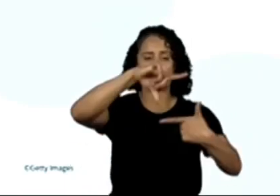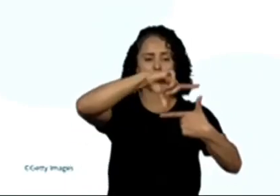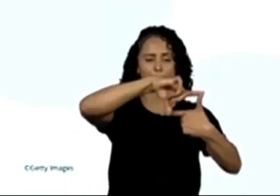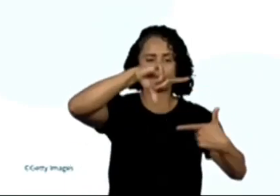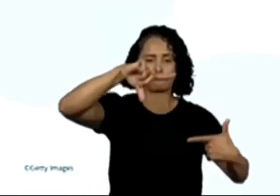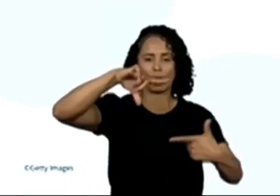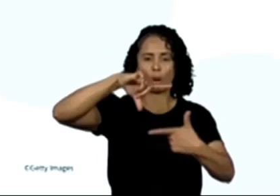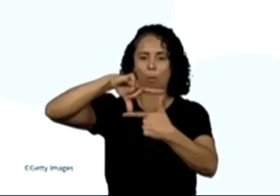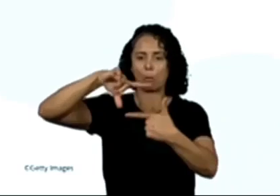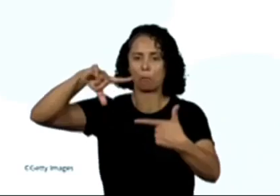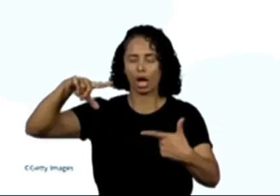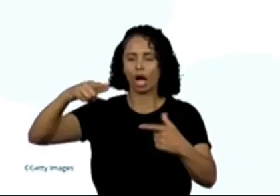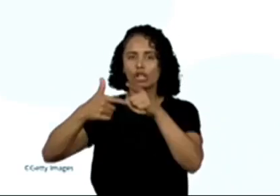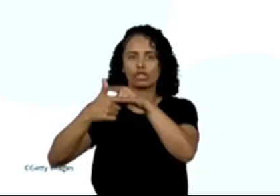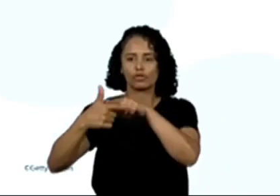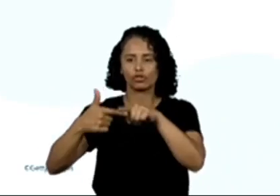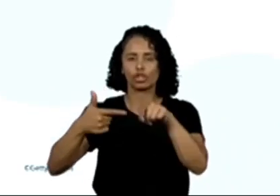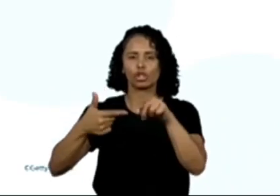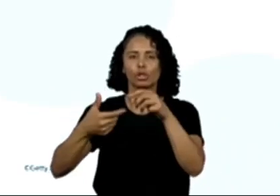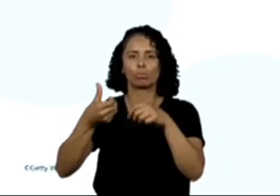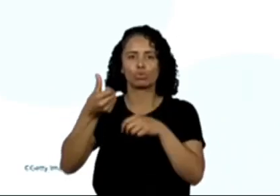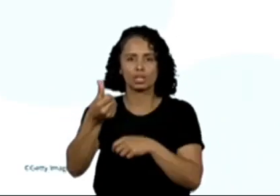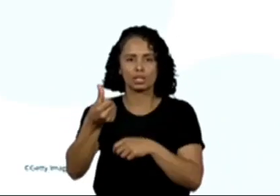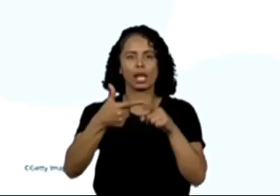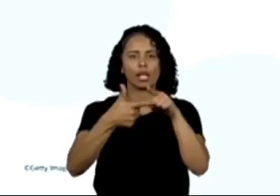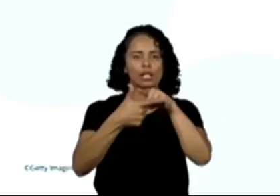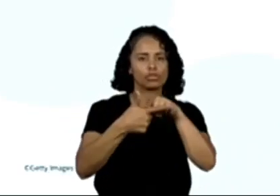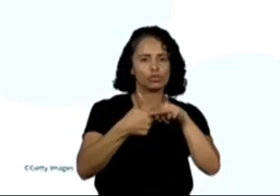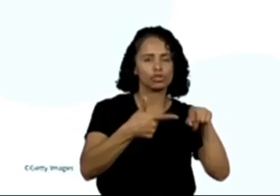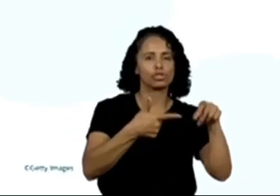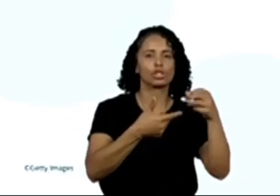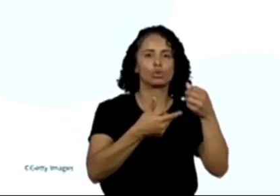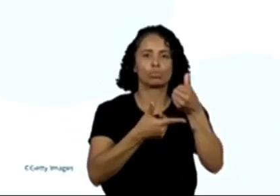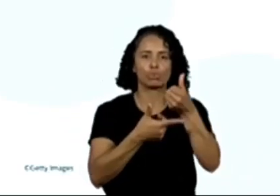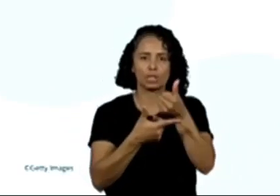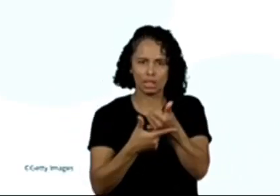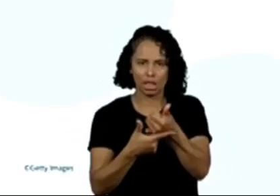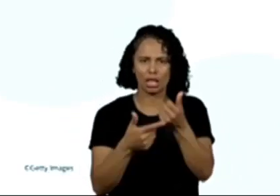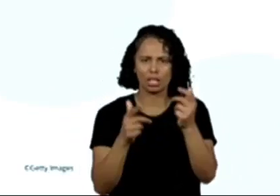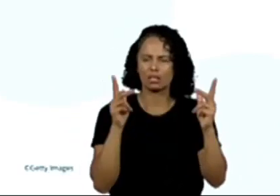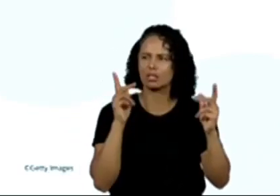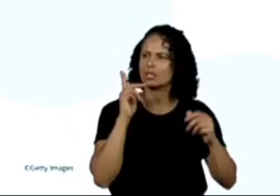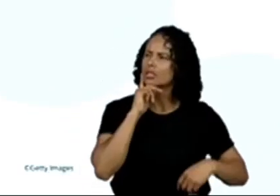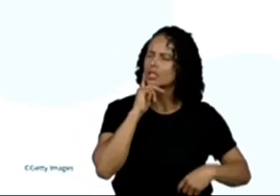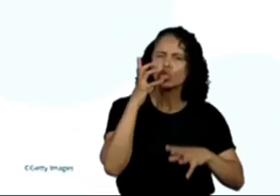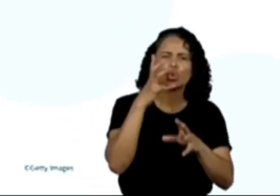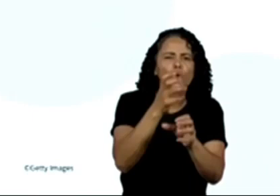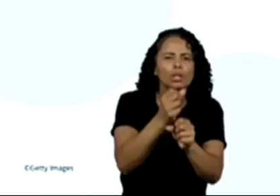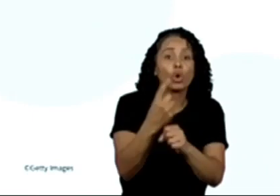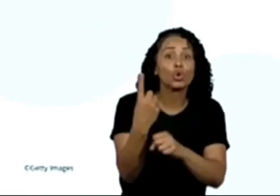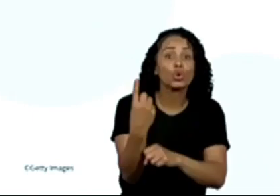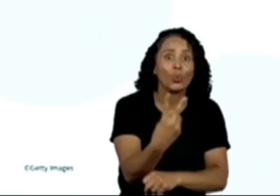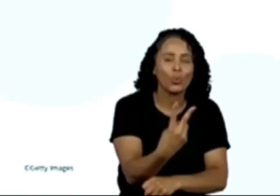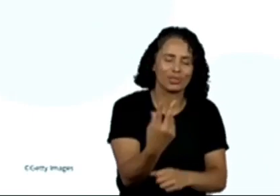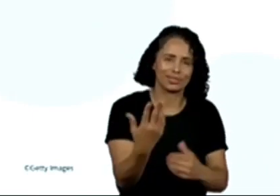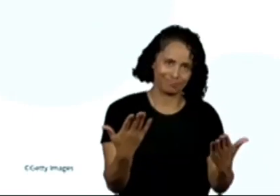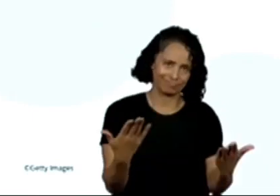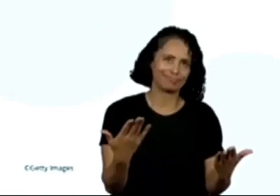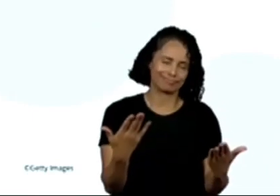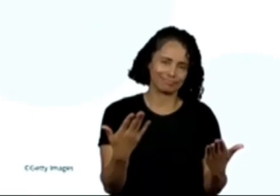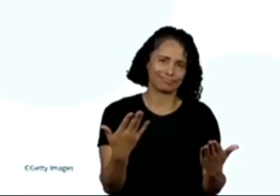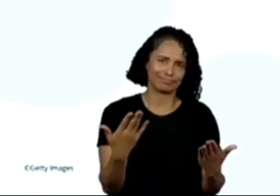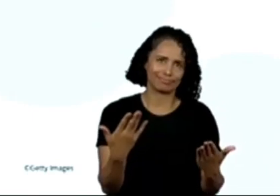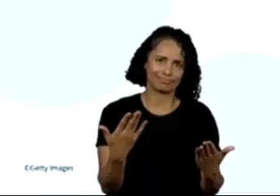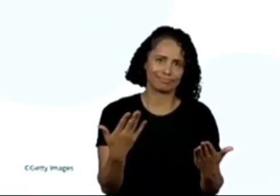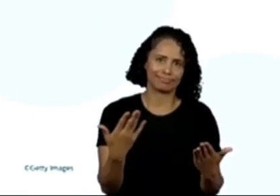Boa. Então, se cada pizza tem 6 partes, ao todo eu tenho quanto? 12 partes. Boa. Aí é uma